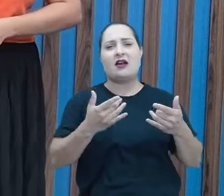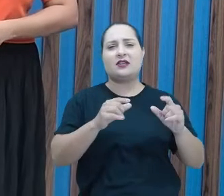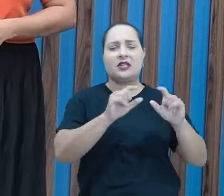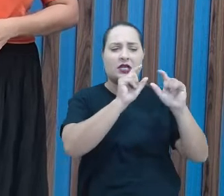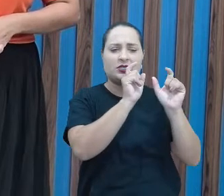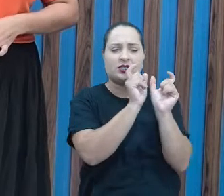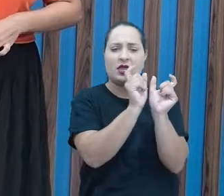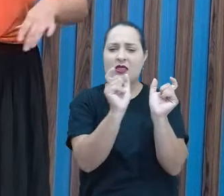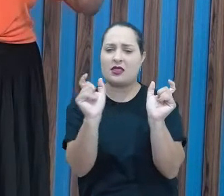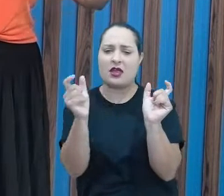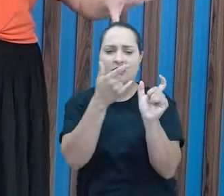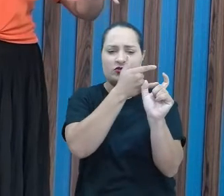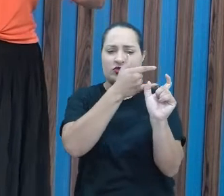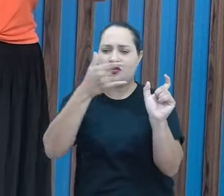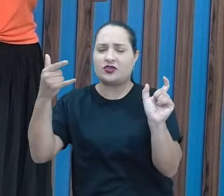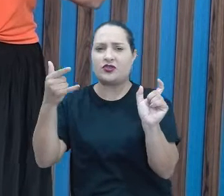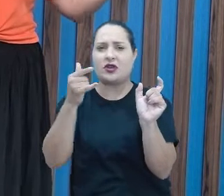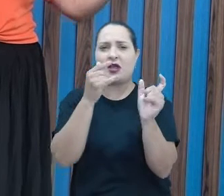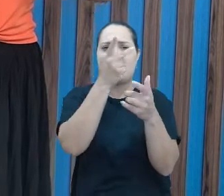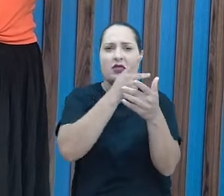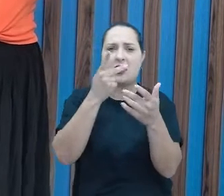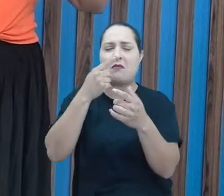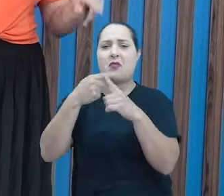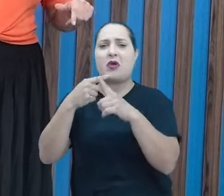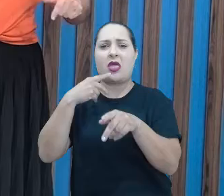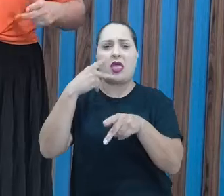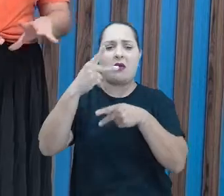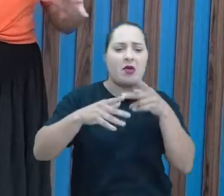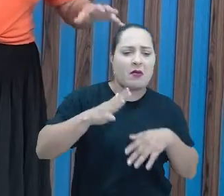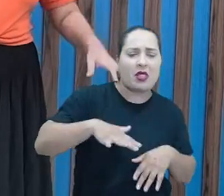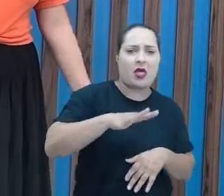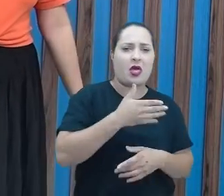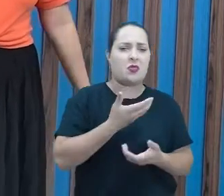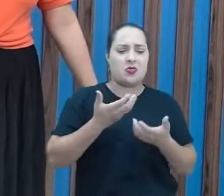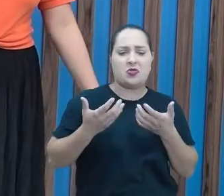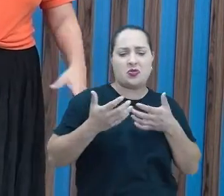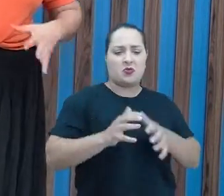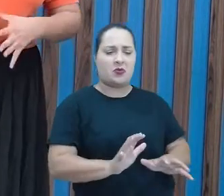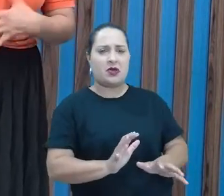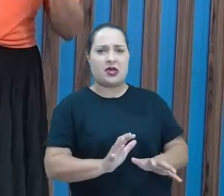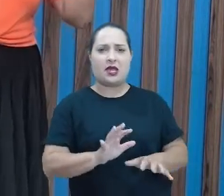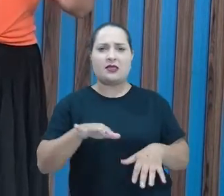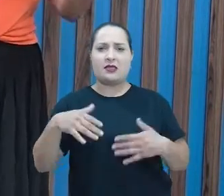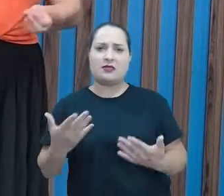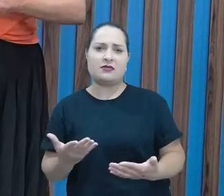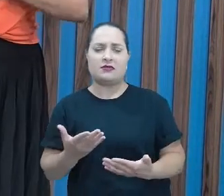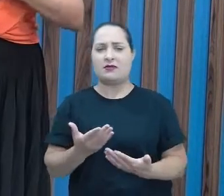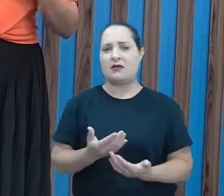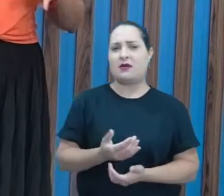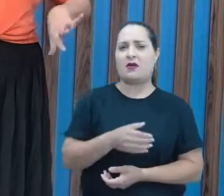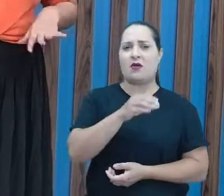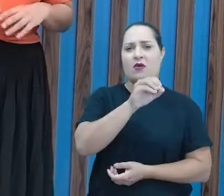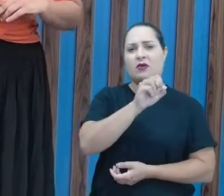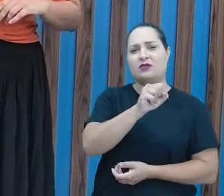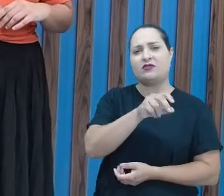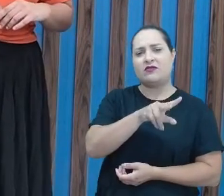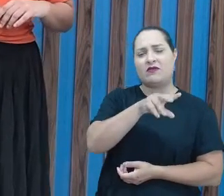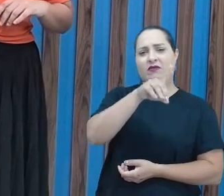tema atual, porque a população era contra. Oswaldo Cruz era claramente a favor, então ele foi retratado de maneira